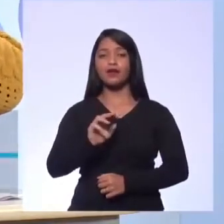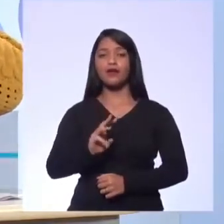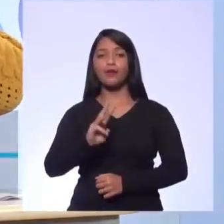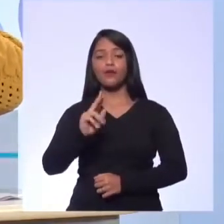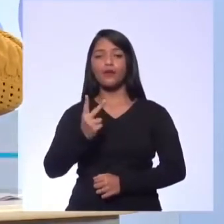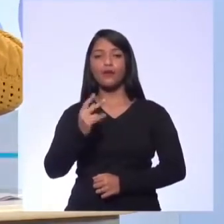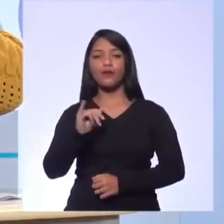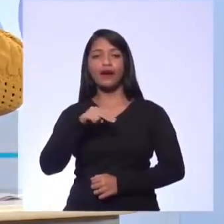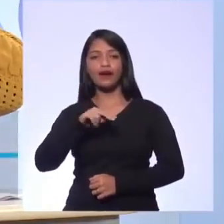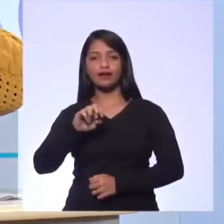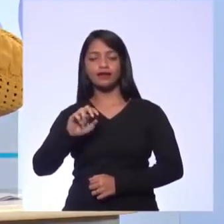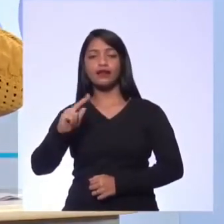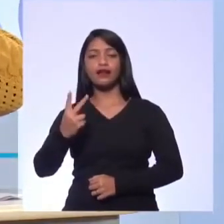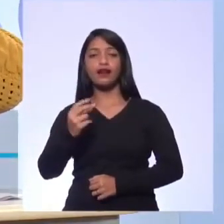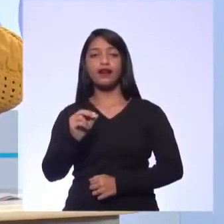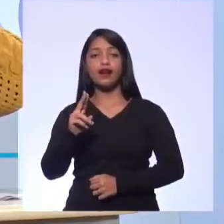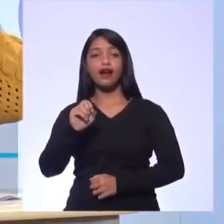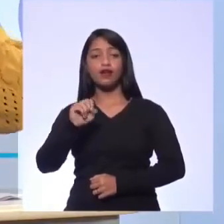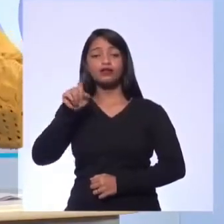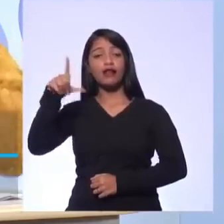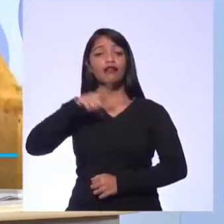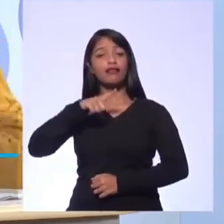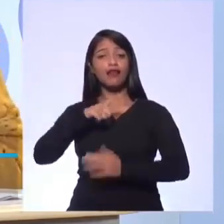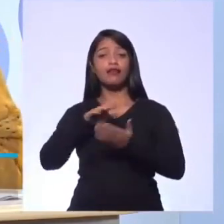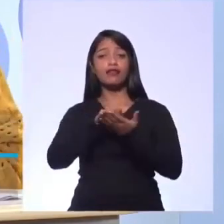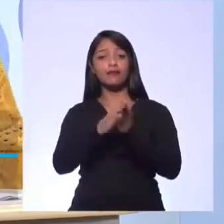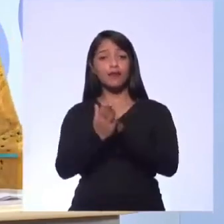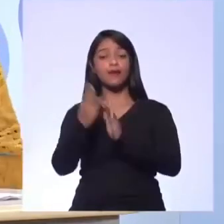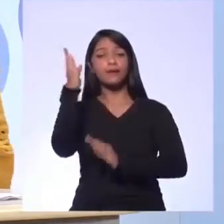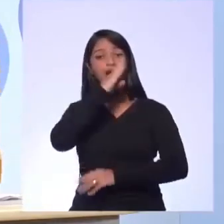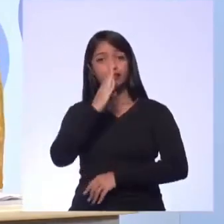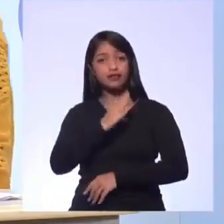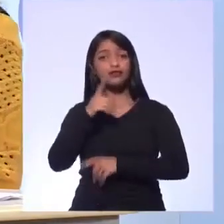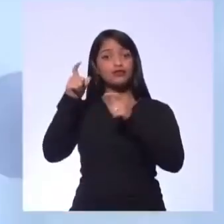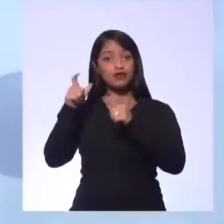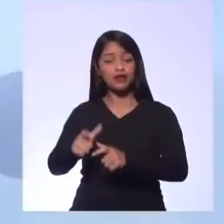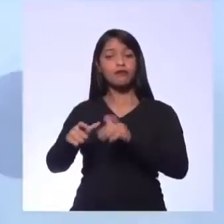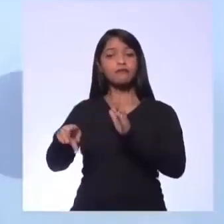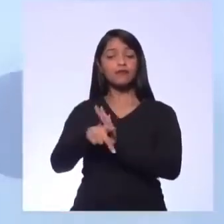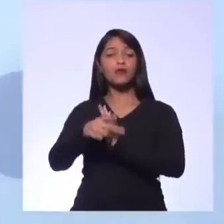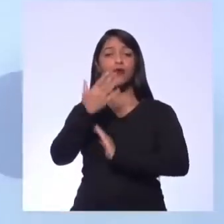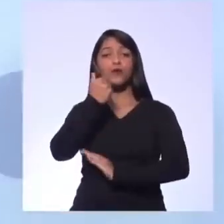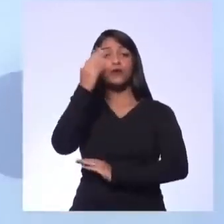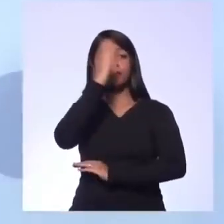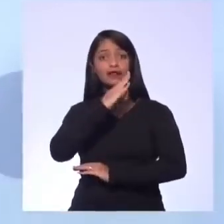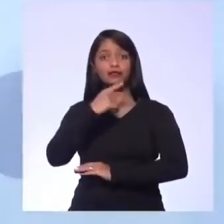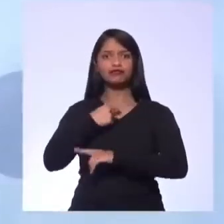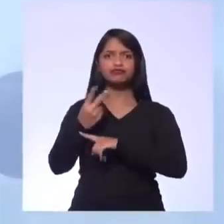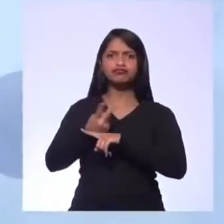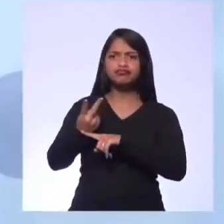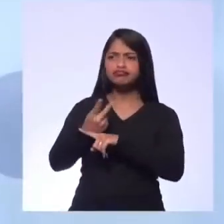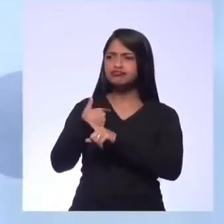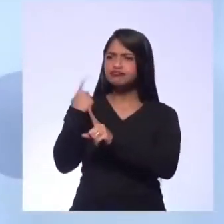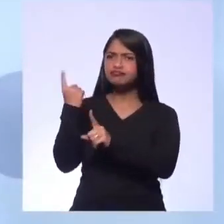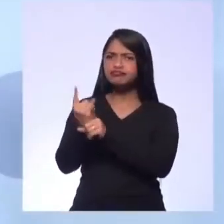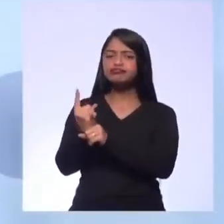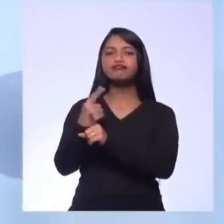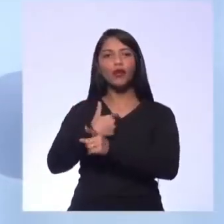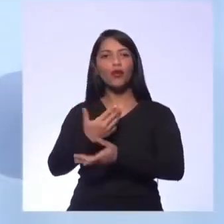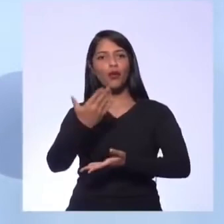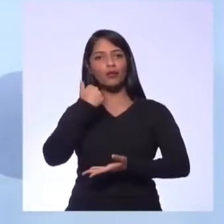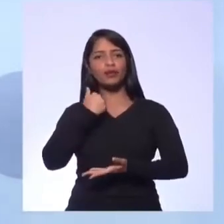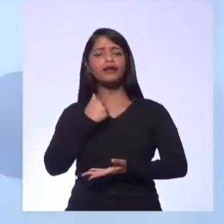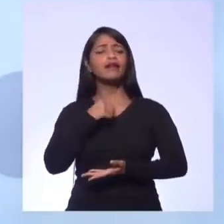tapioca brasileira. E eles falavam tapioca ou biju? Tapioca. Tapioca, então tem essas. Mas esse formato de